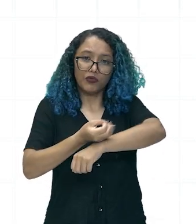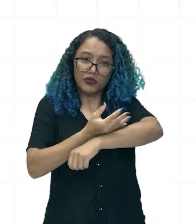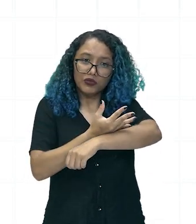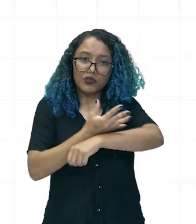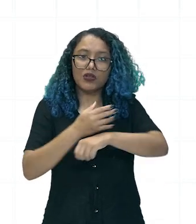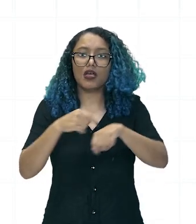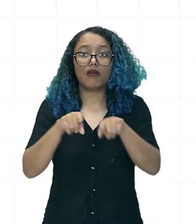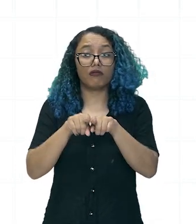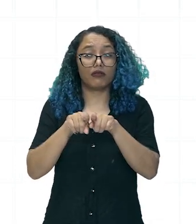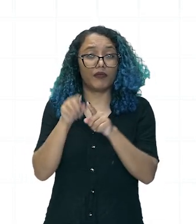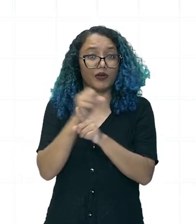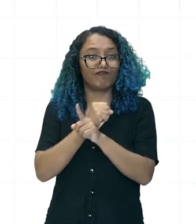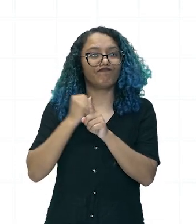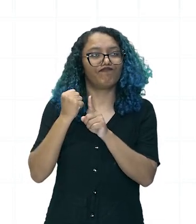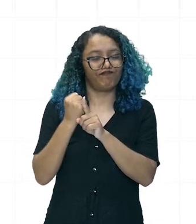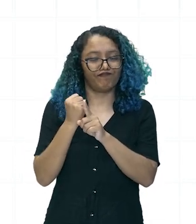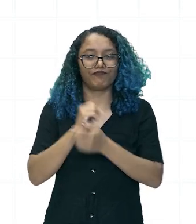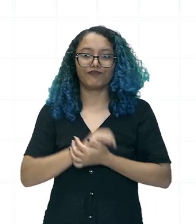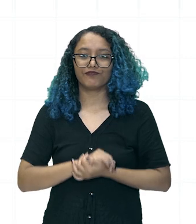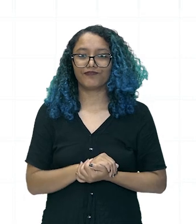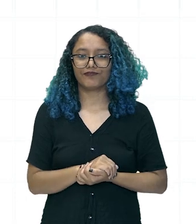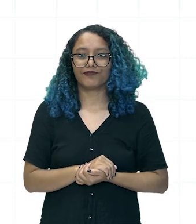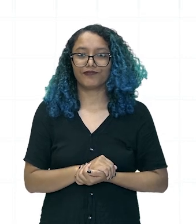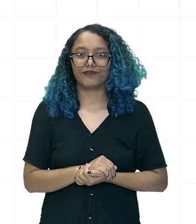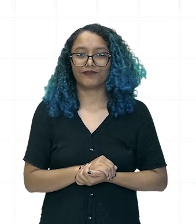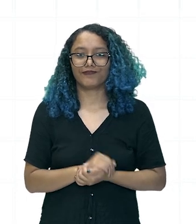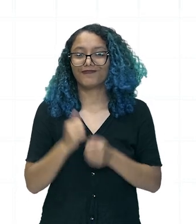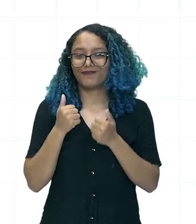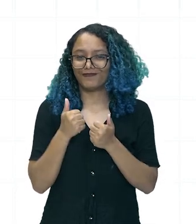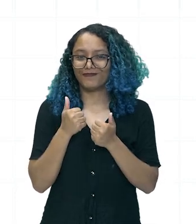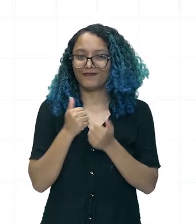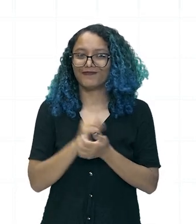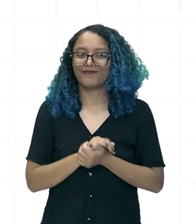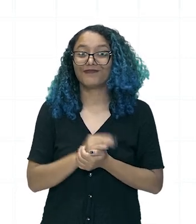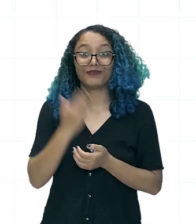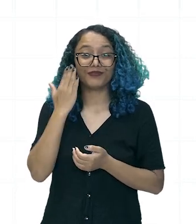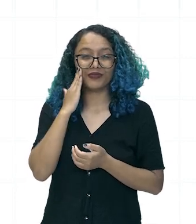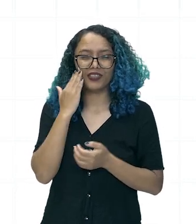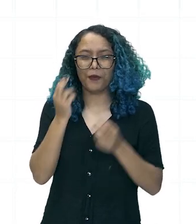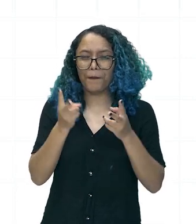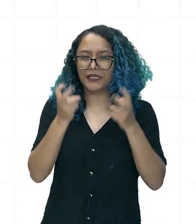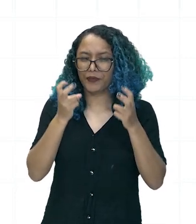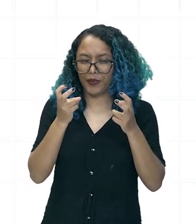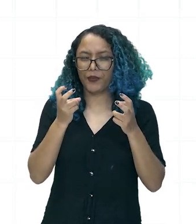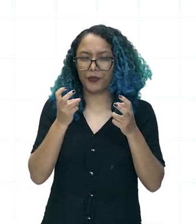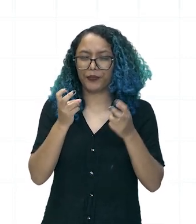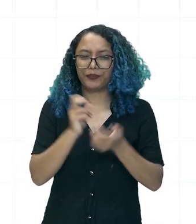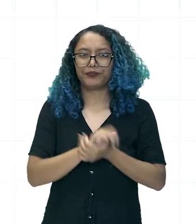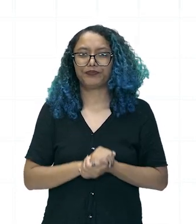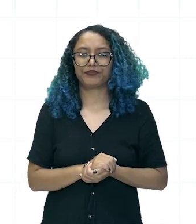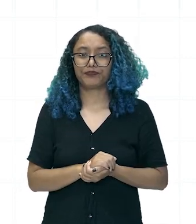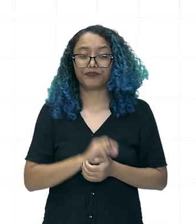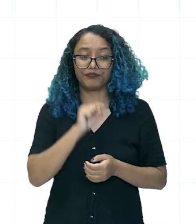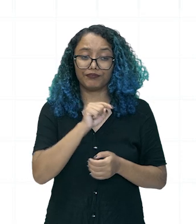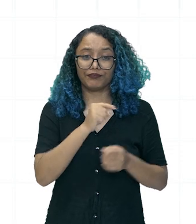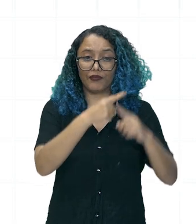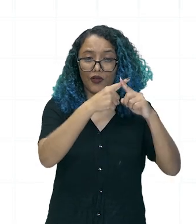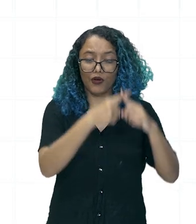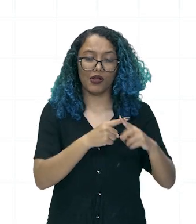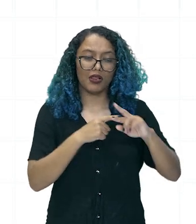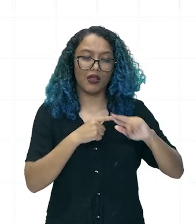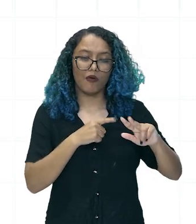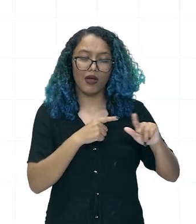sua sequência de movimentos, tá bom? Muito bem. Então, essas são as ginásticas competitivas. Mas eu